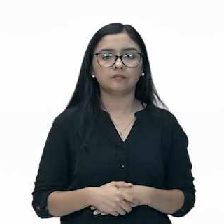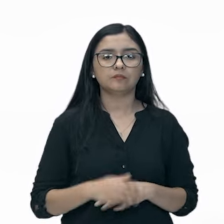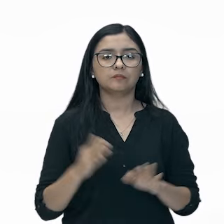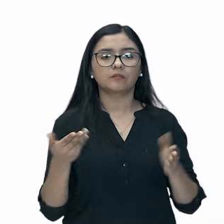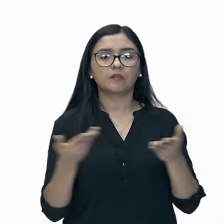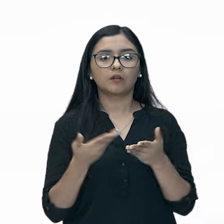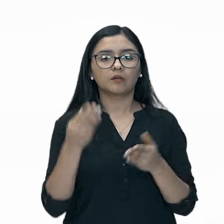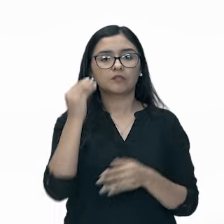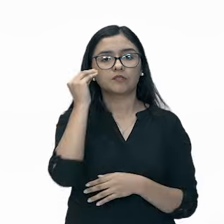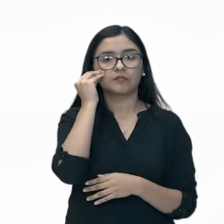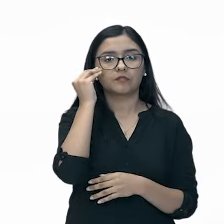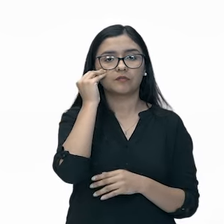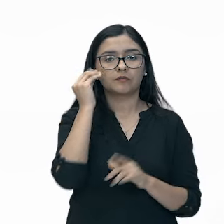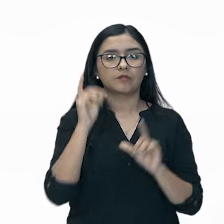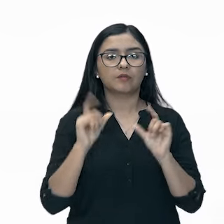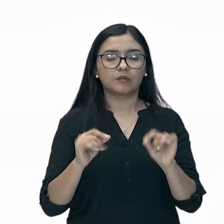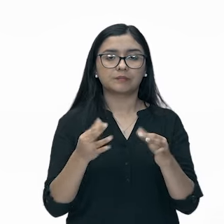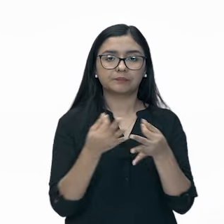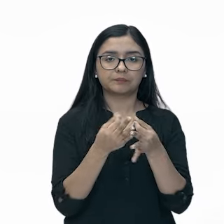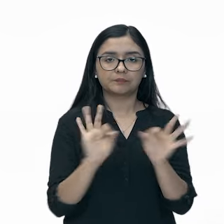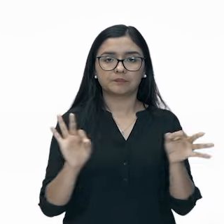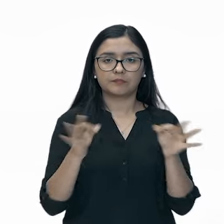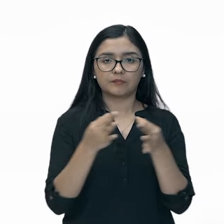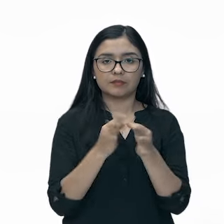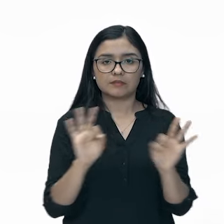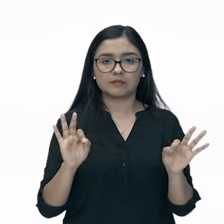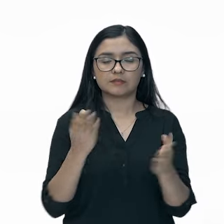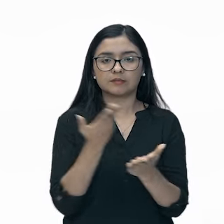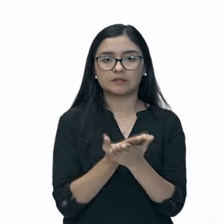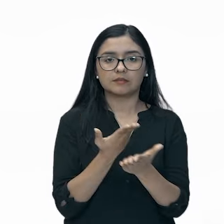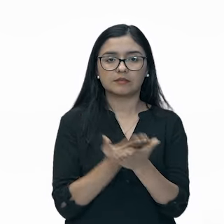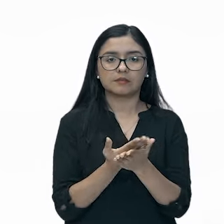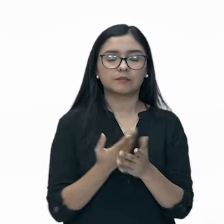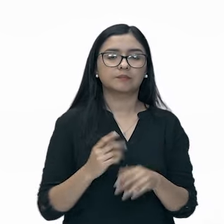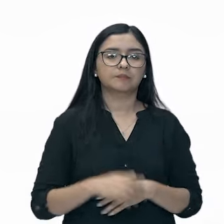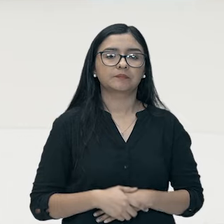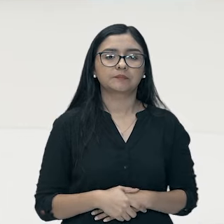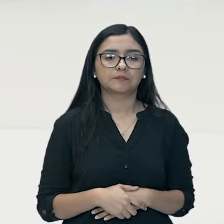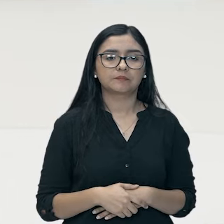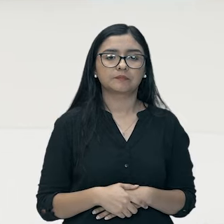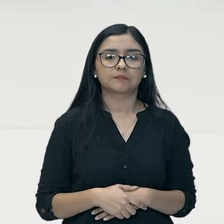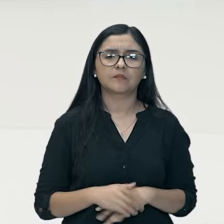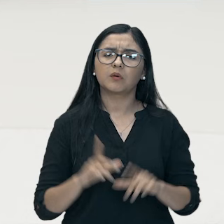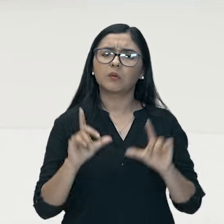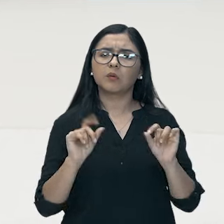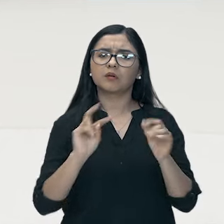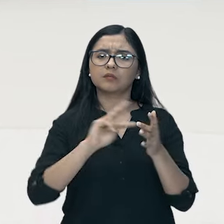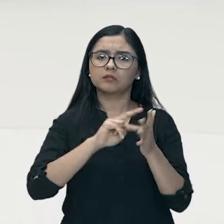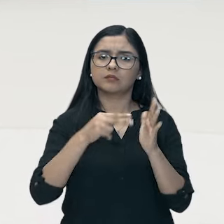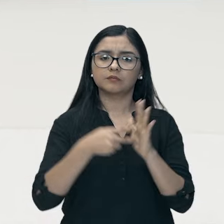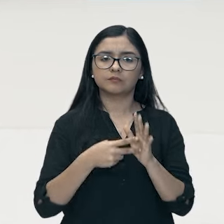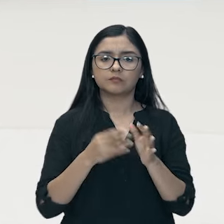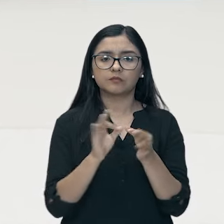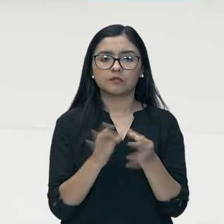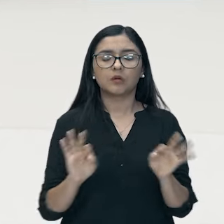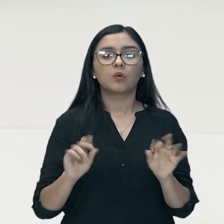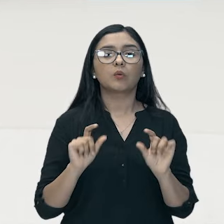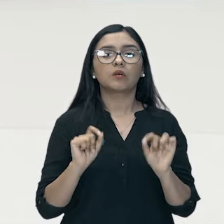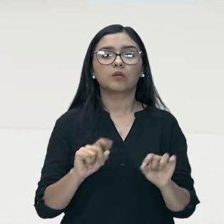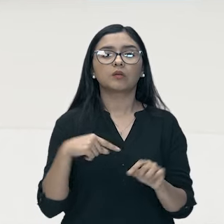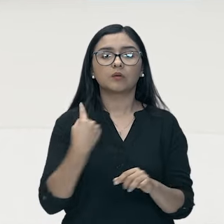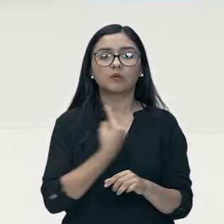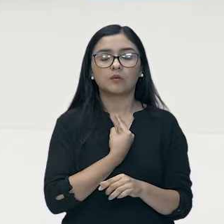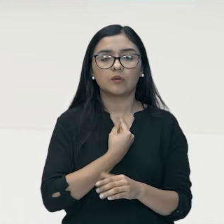vamos ver uma síntese da nossa aula então o que nós temos em síntese o Que Nós aprendemos na aula